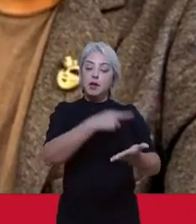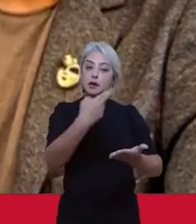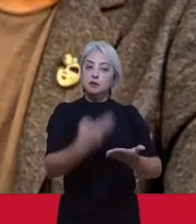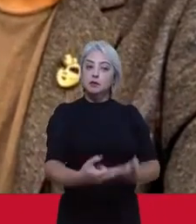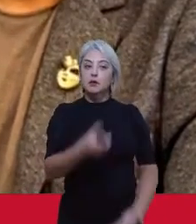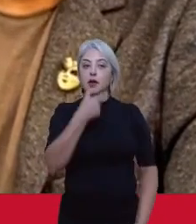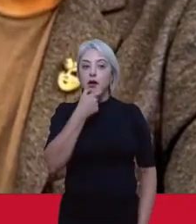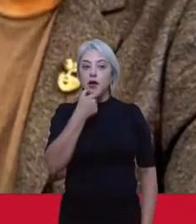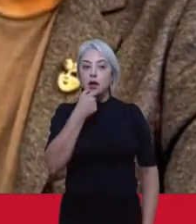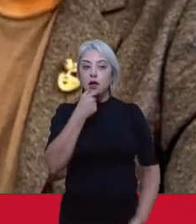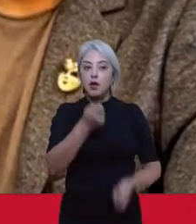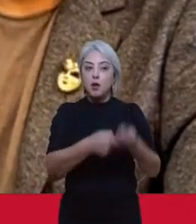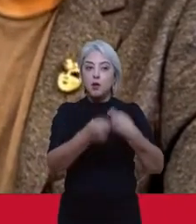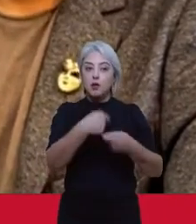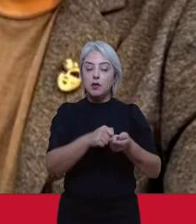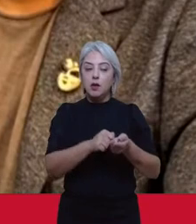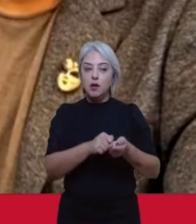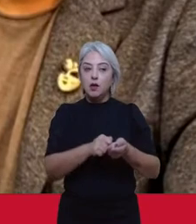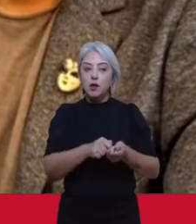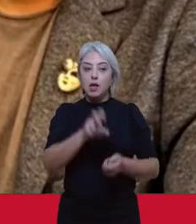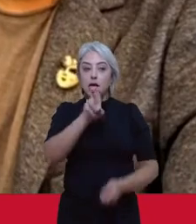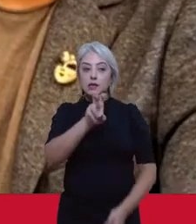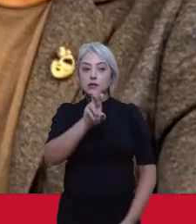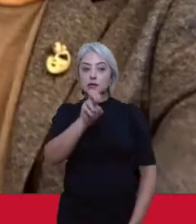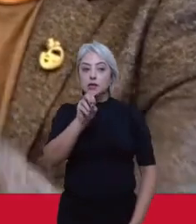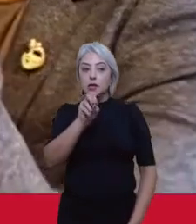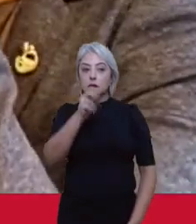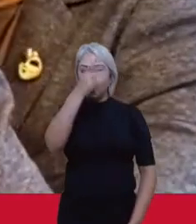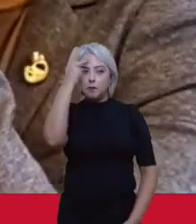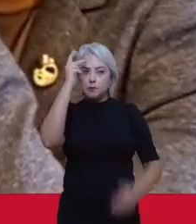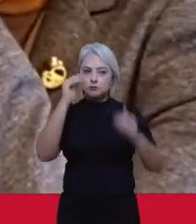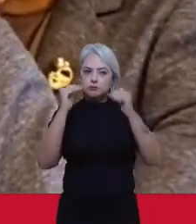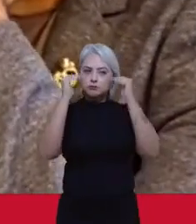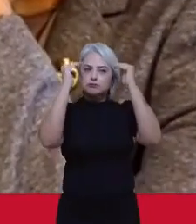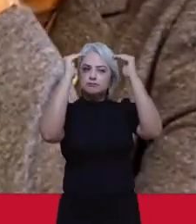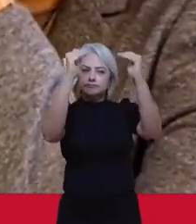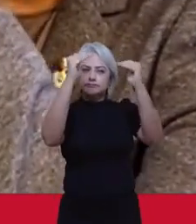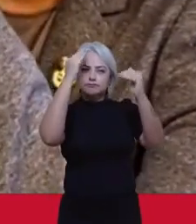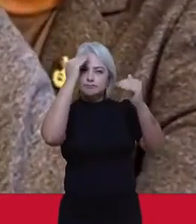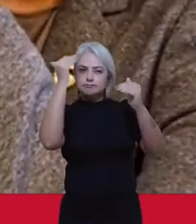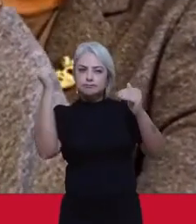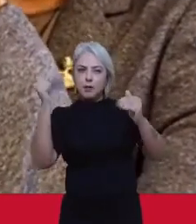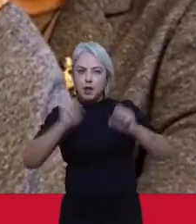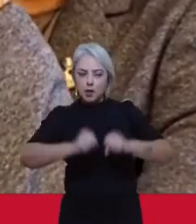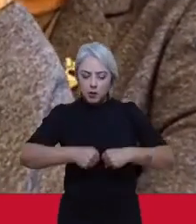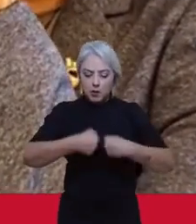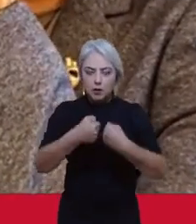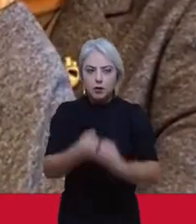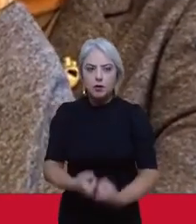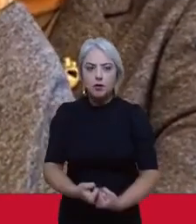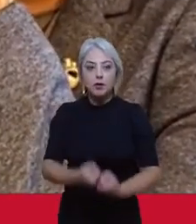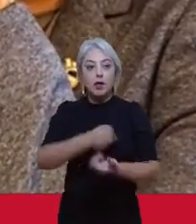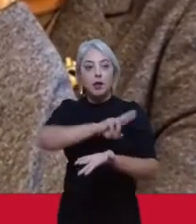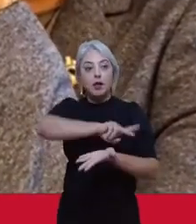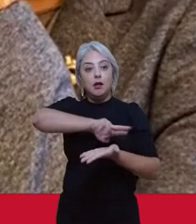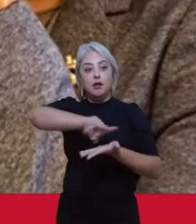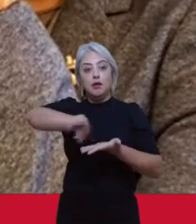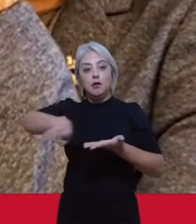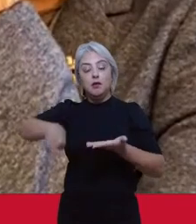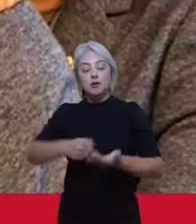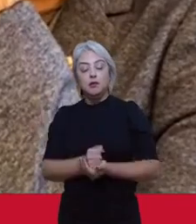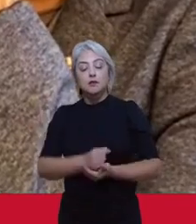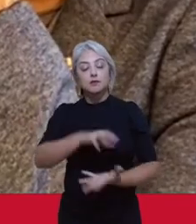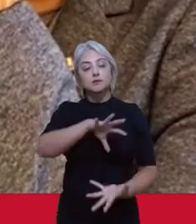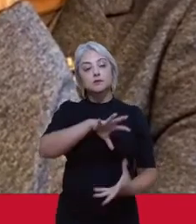britânica The Economist, foi entre as 50 personalidades que defendem a diversidade